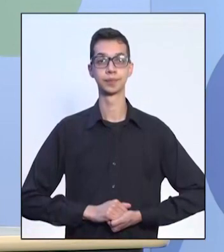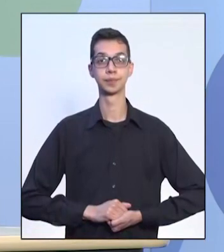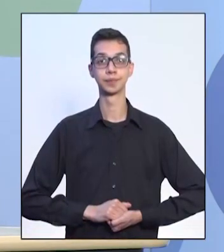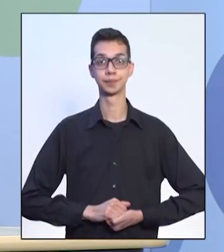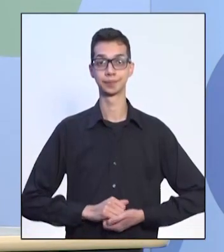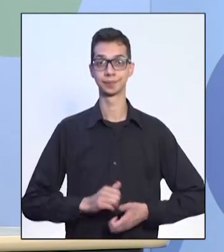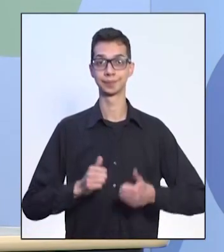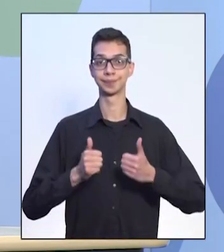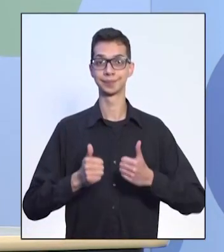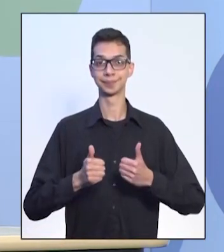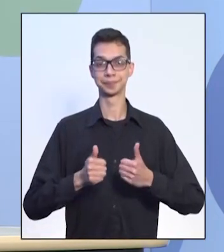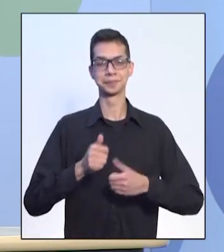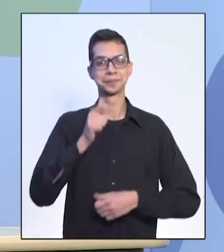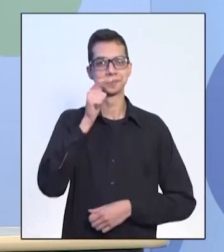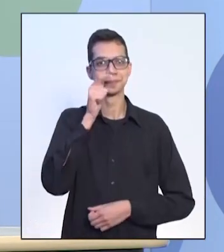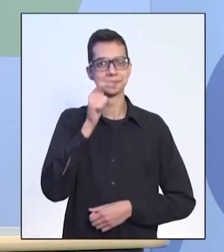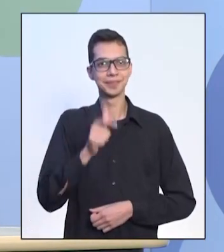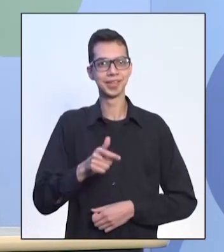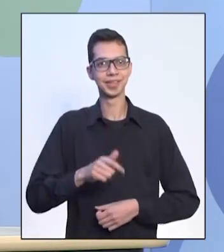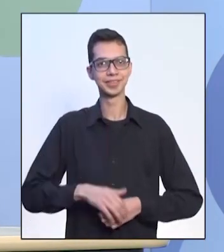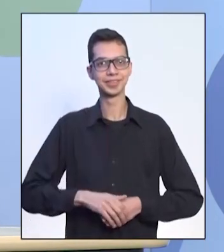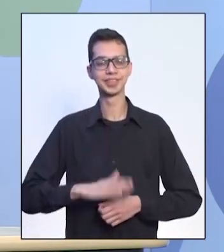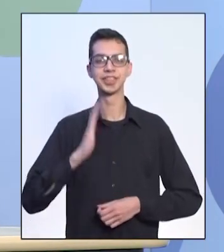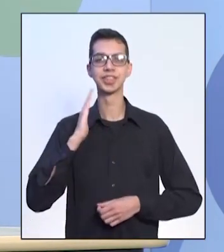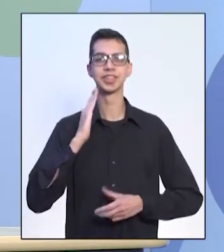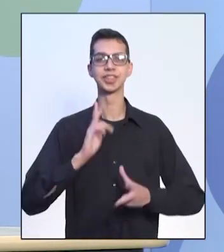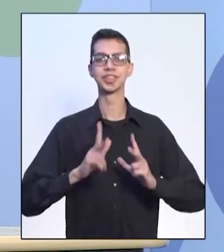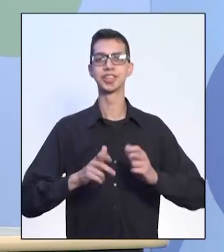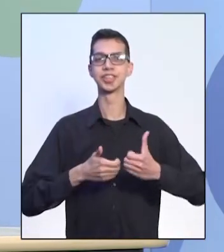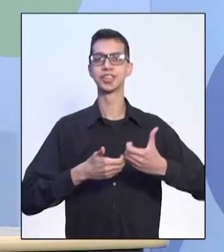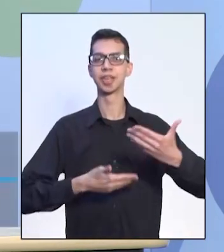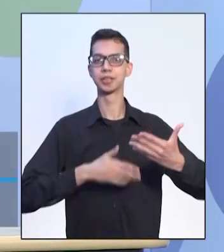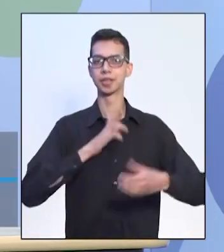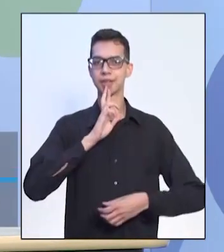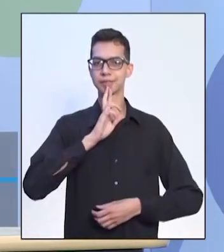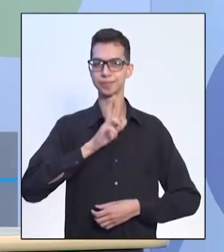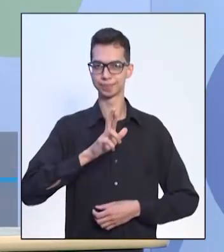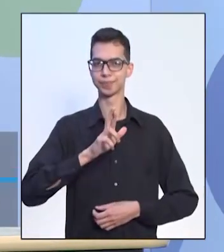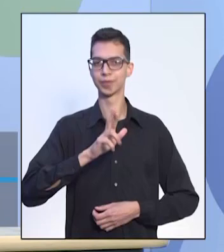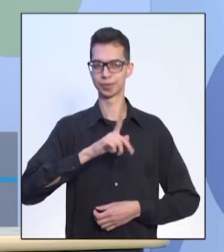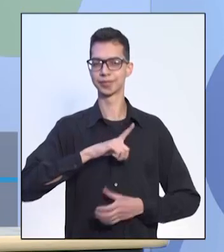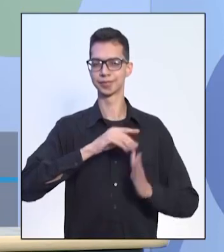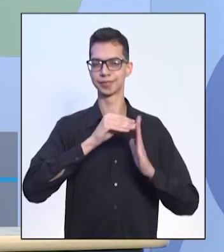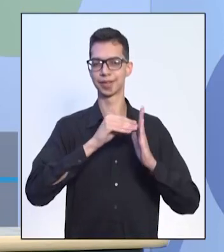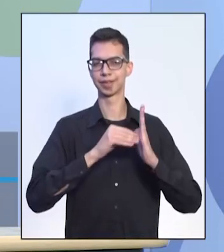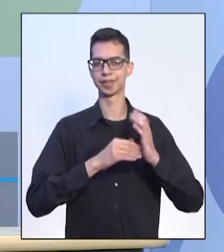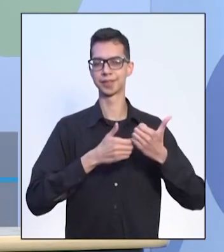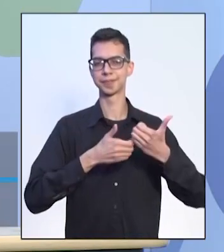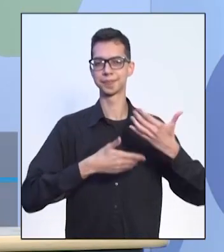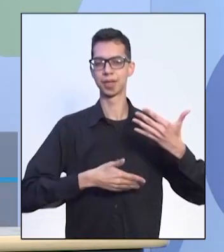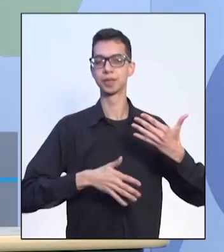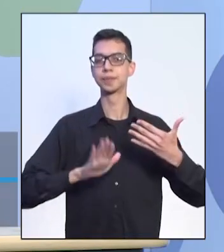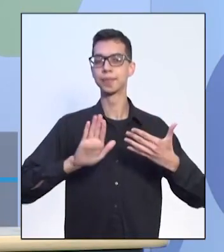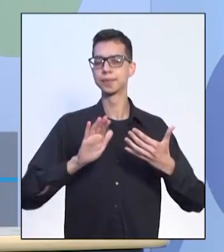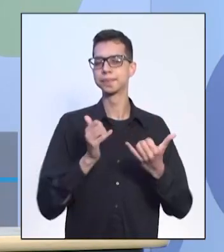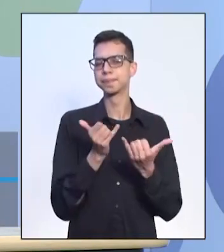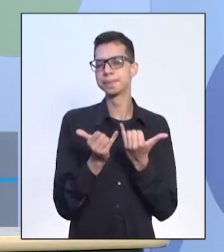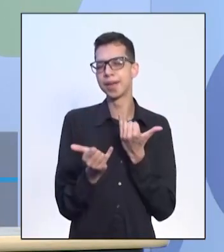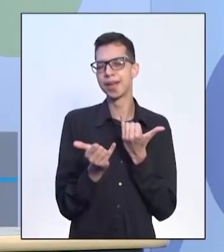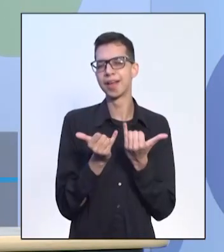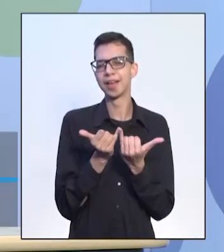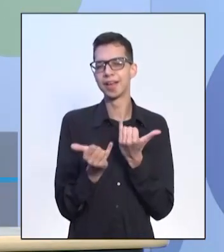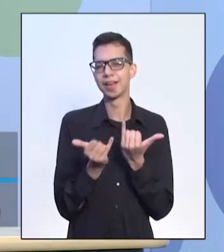Interessante que aqui no chat surgiram diversas respostas que essencialmente disseram uma coisa bem parecida, mas